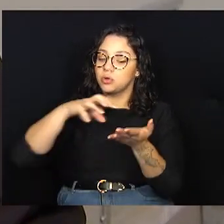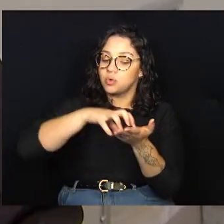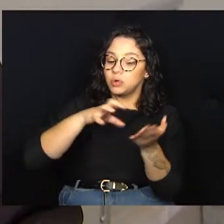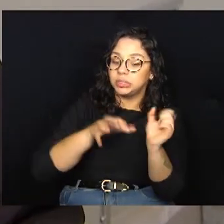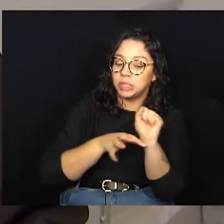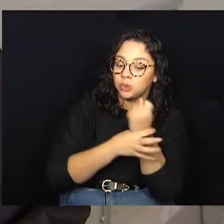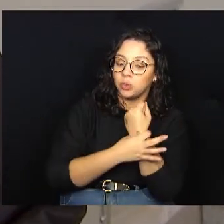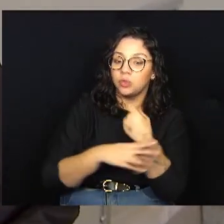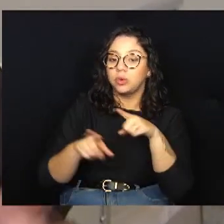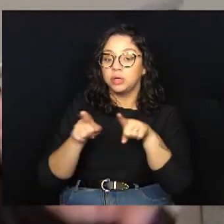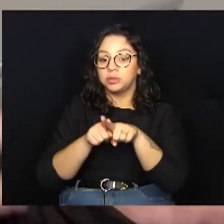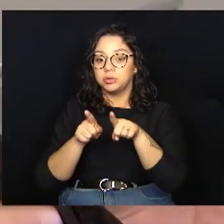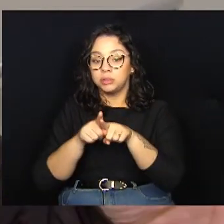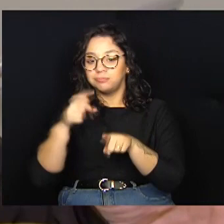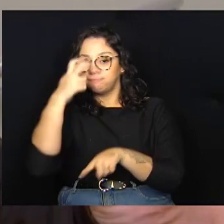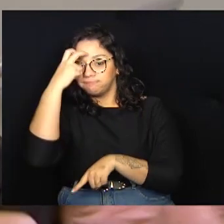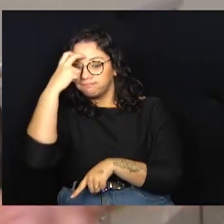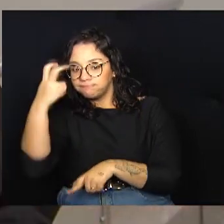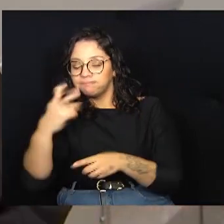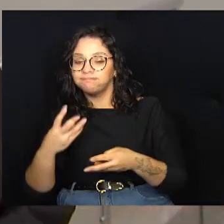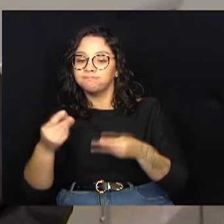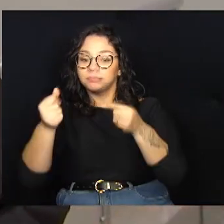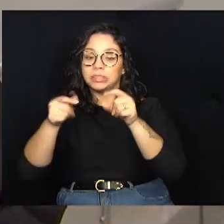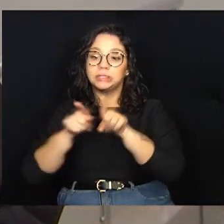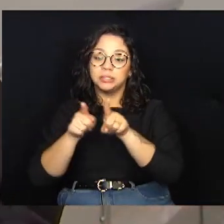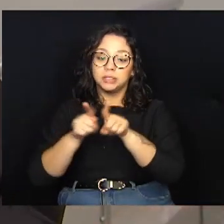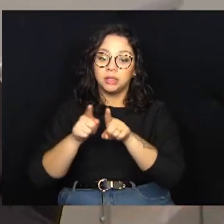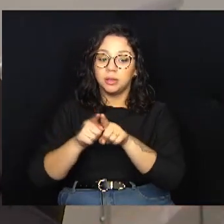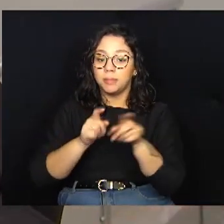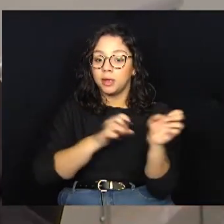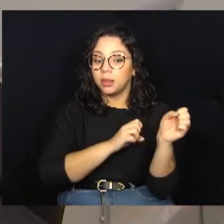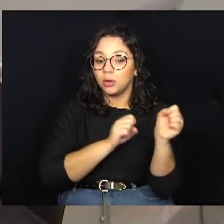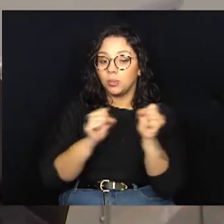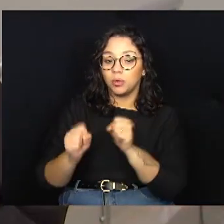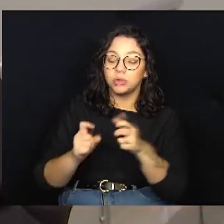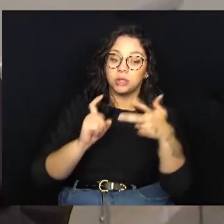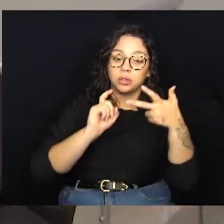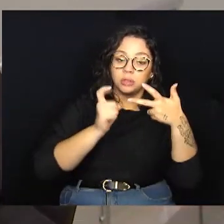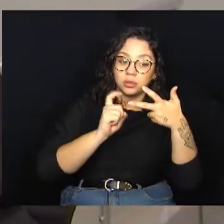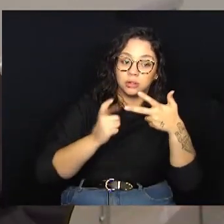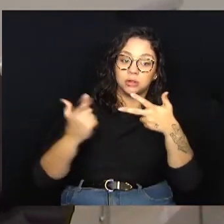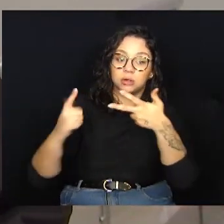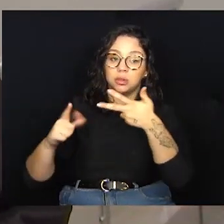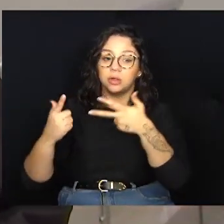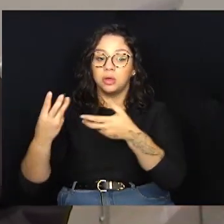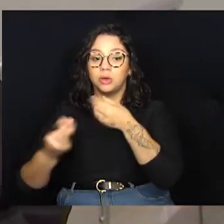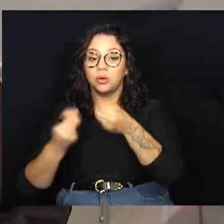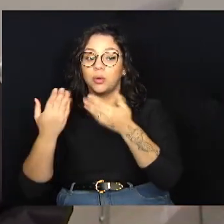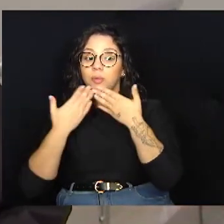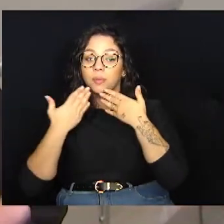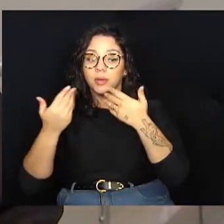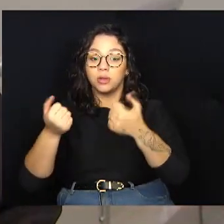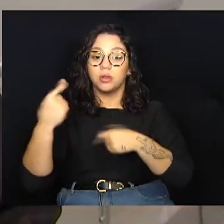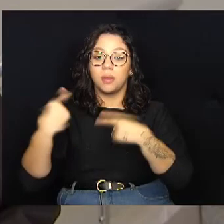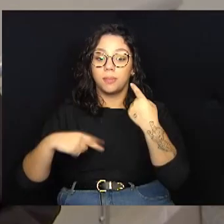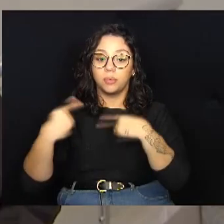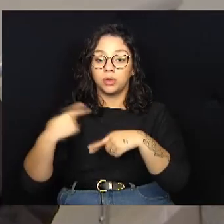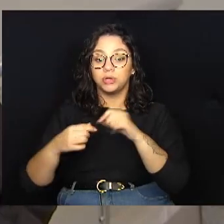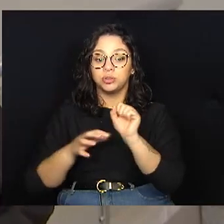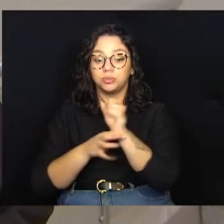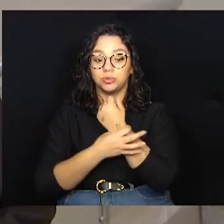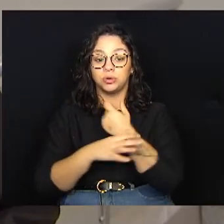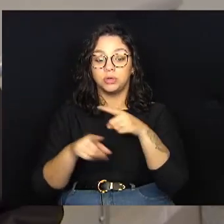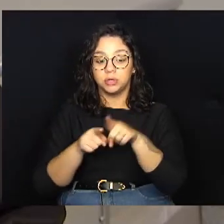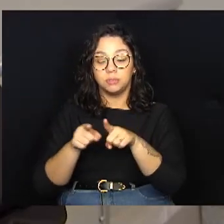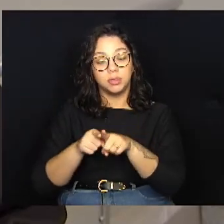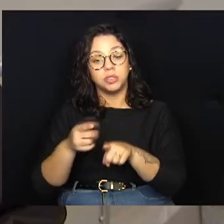a inteligência e os poderes executivo e legislativo, como aprimorar as políticas de proteção e, obviamente, de